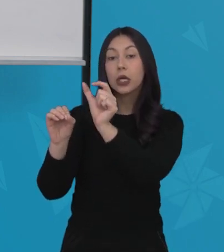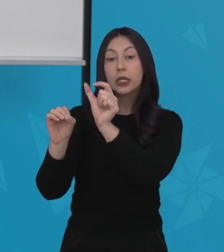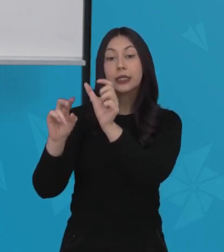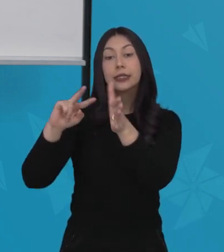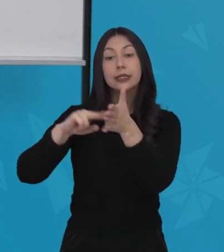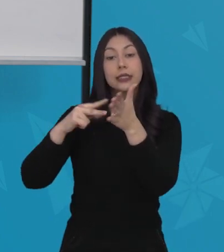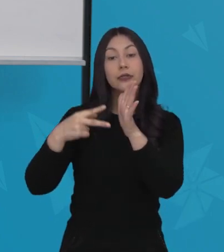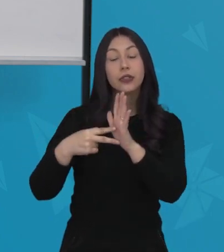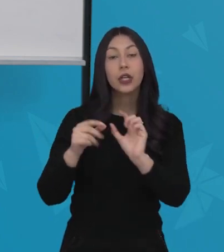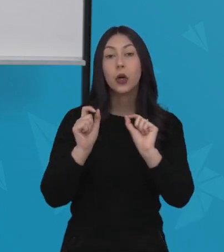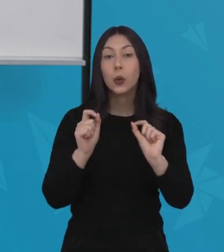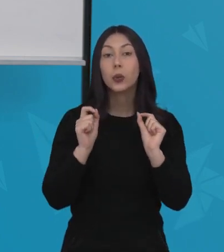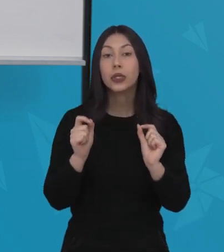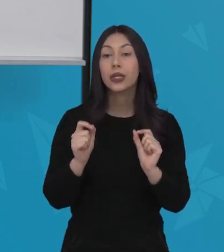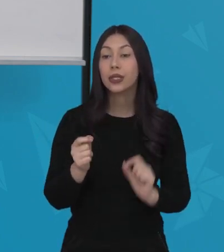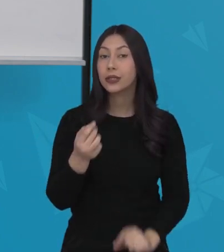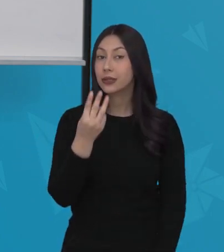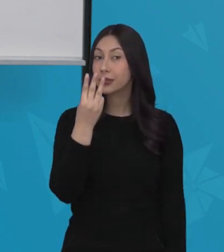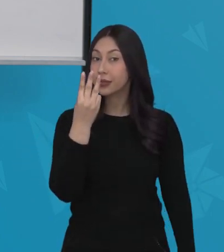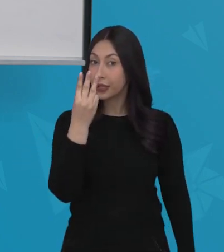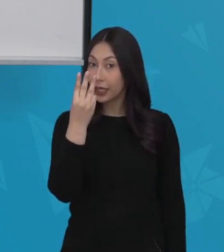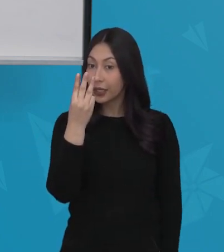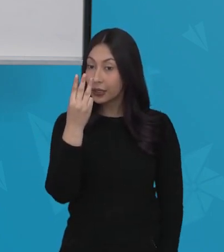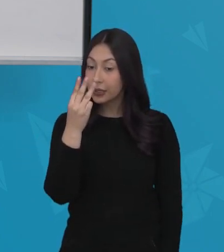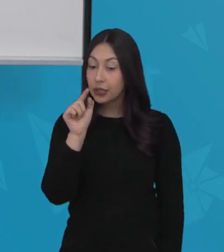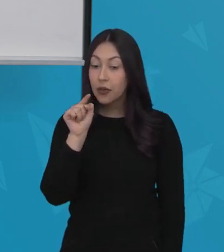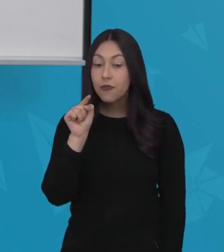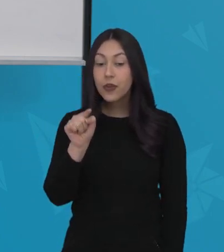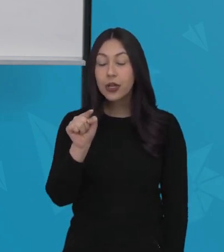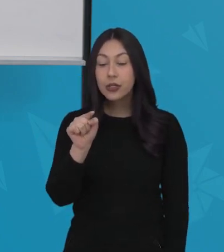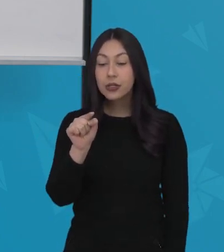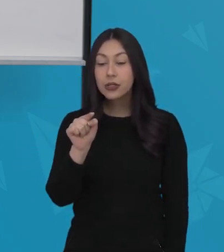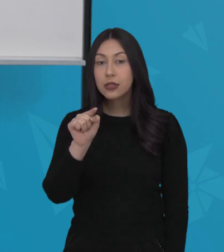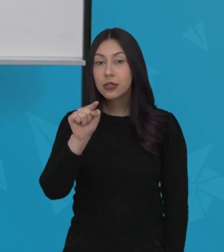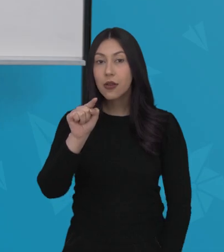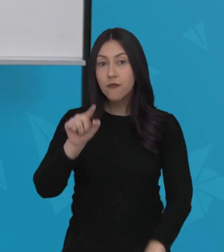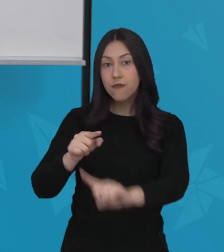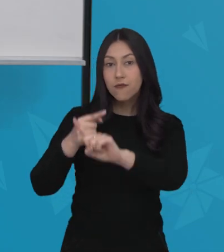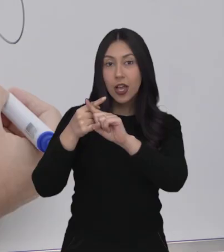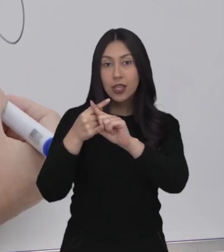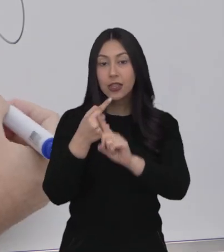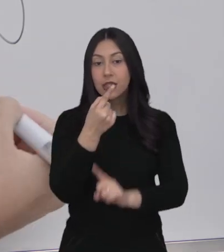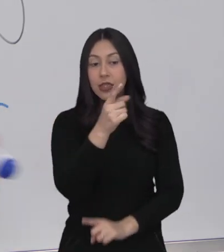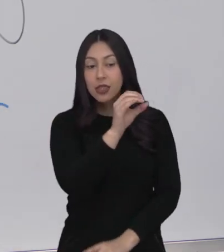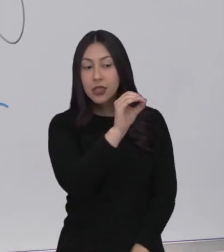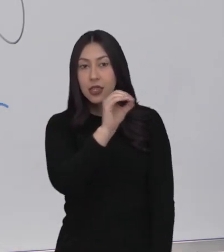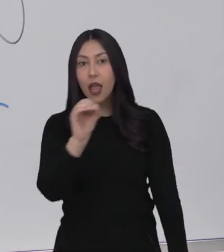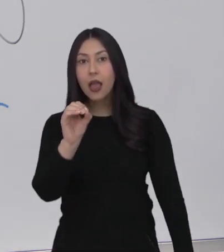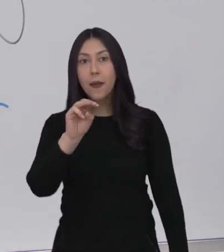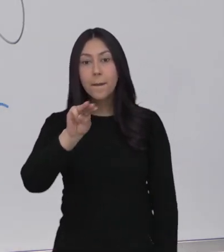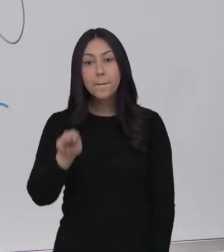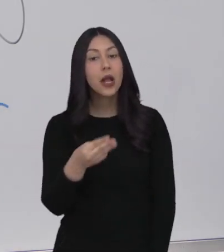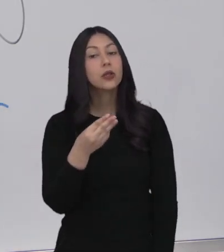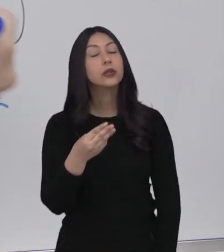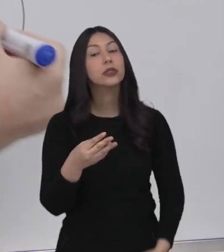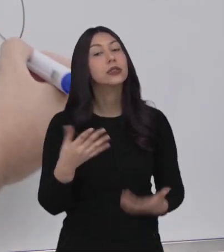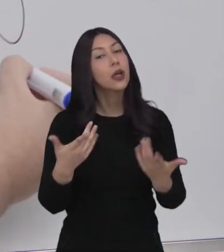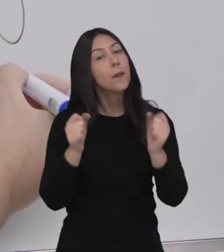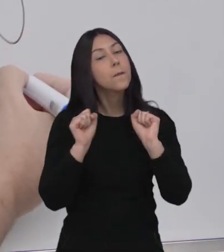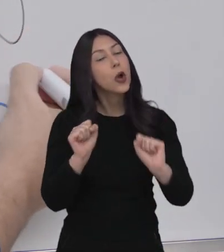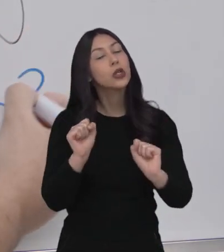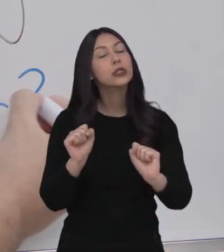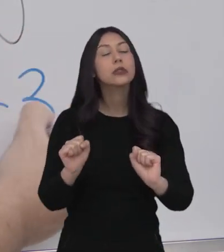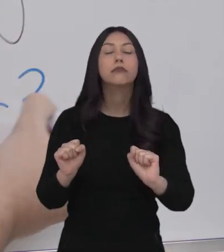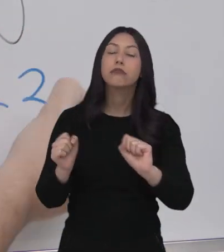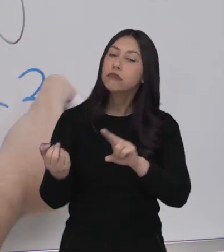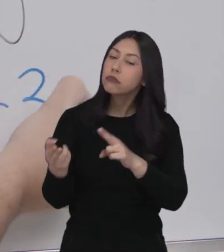3 multiplicado por esses 100 milhões, que tem 8 zeros. O que acontece então é que isso daqui tudo pode ser simplificado de uma